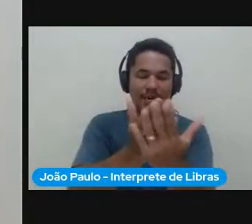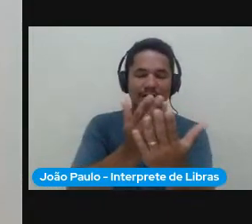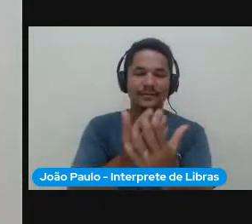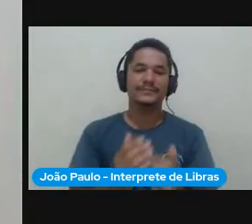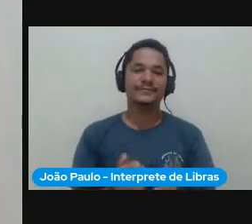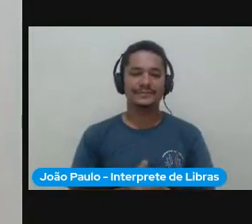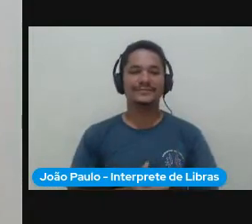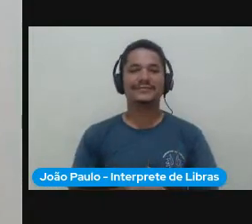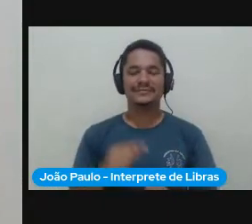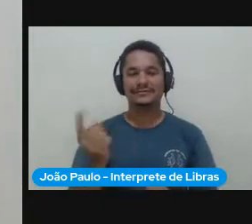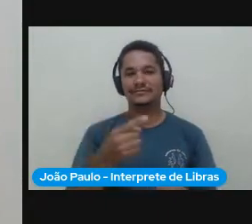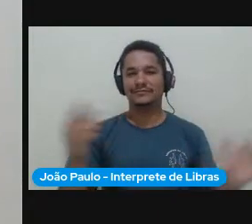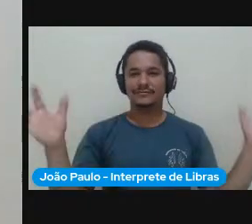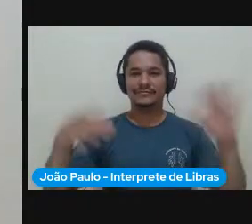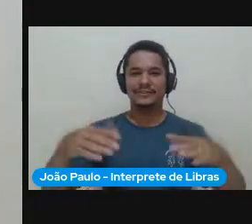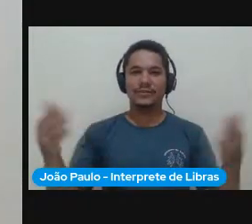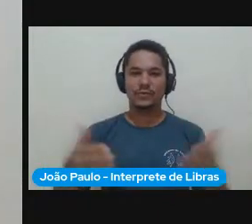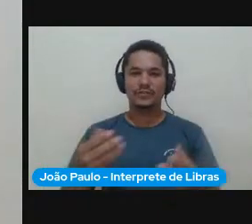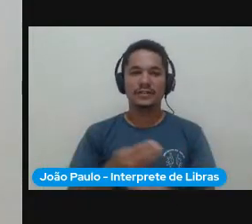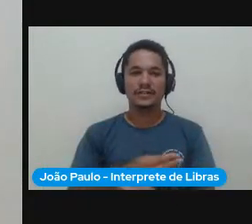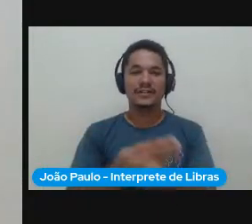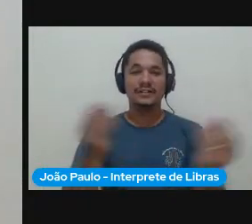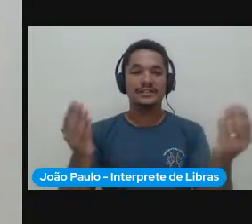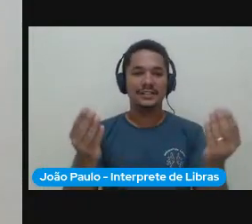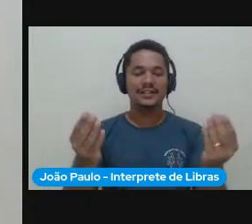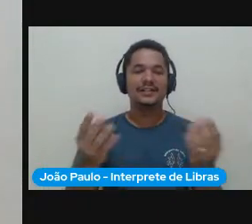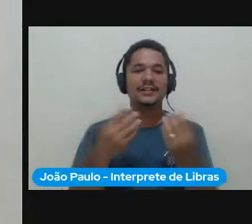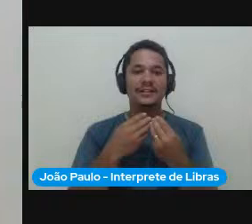para o lançamento do Qualifica EJA